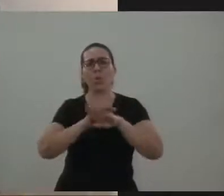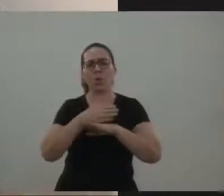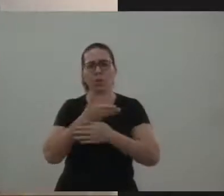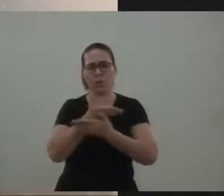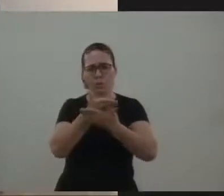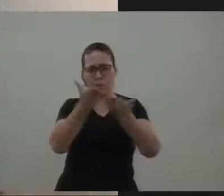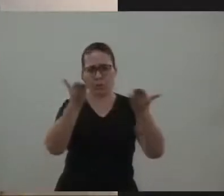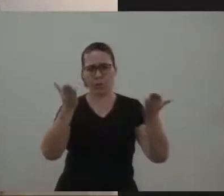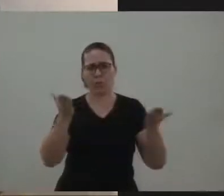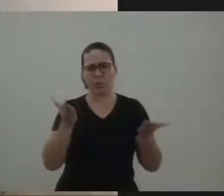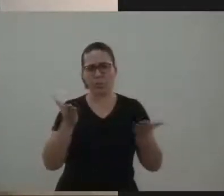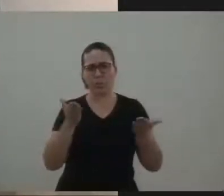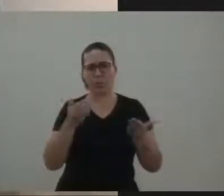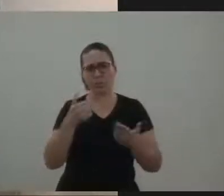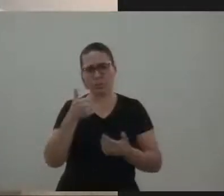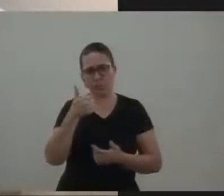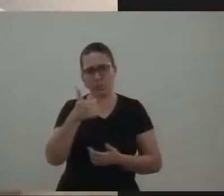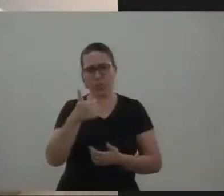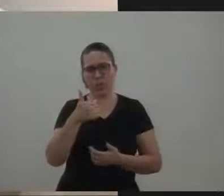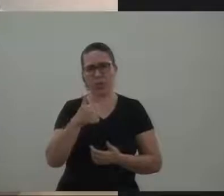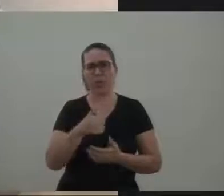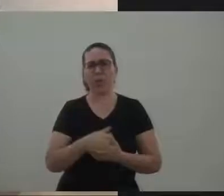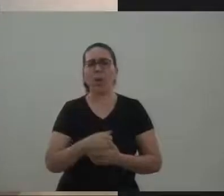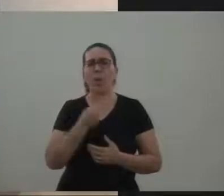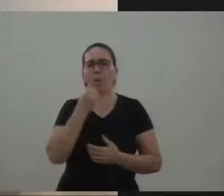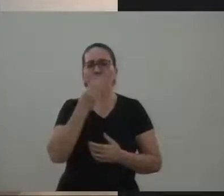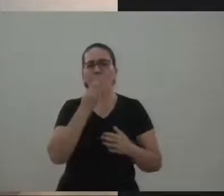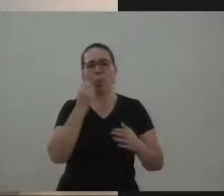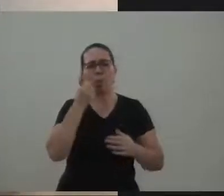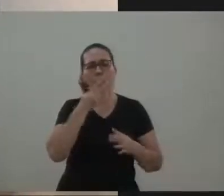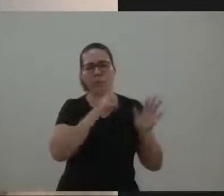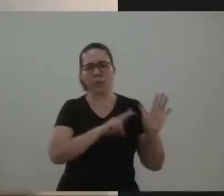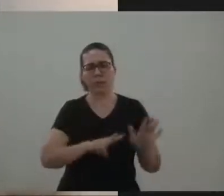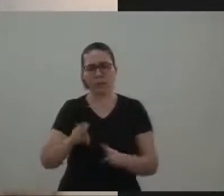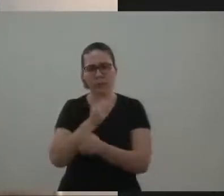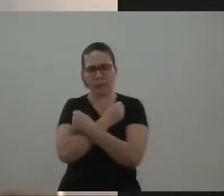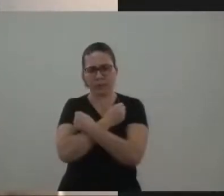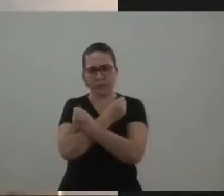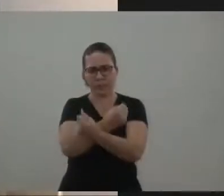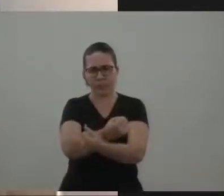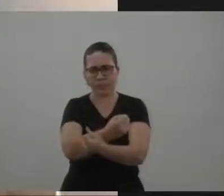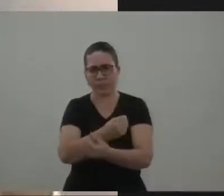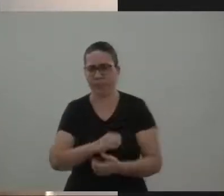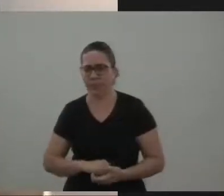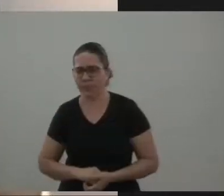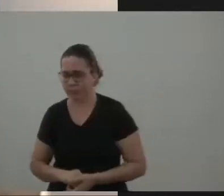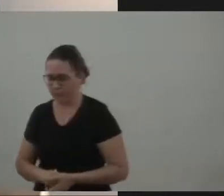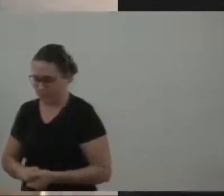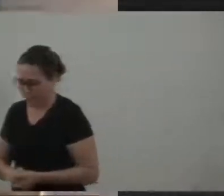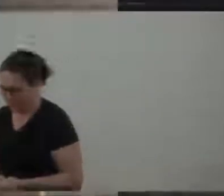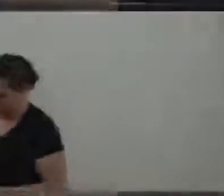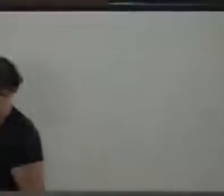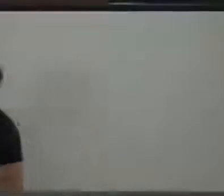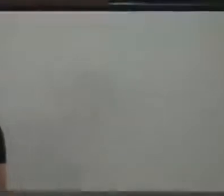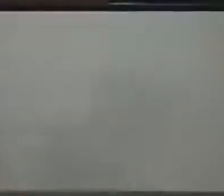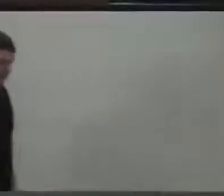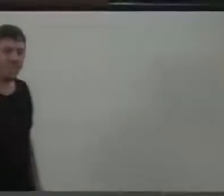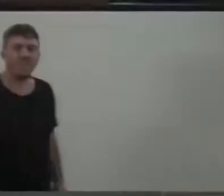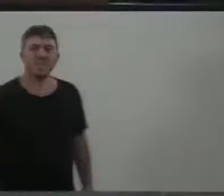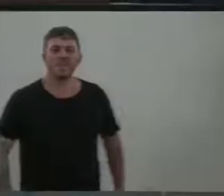estão assistindo aí, valeu e ótima semana. Um abraço. Vereador Carlos